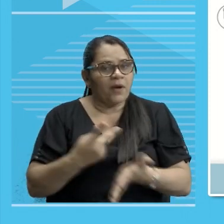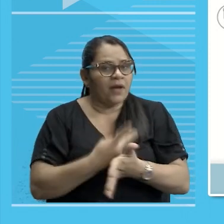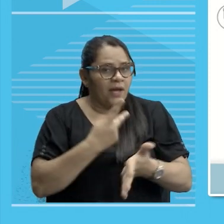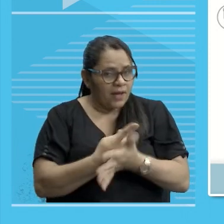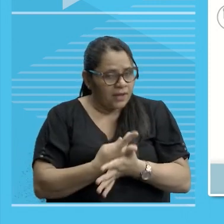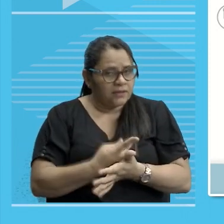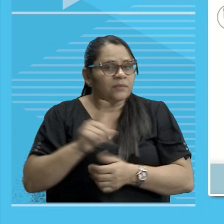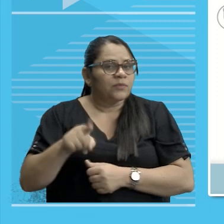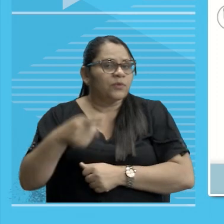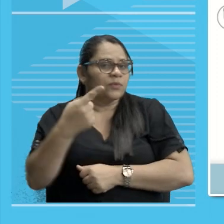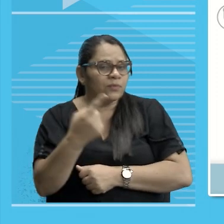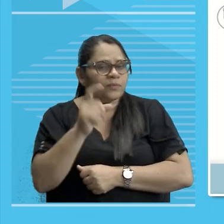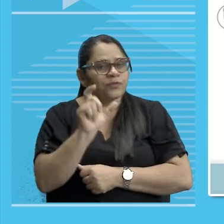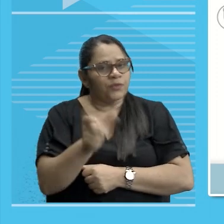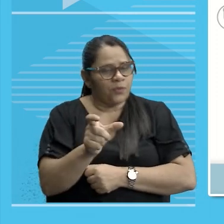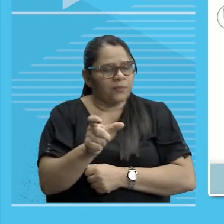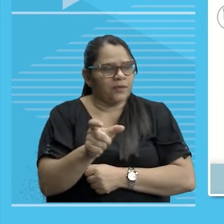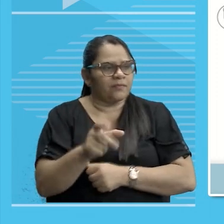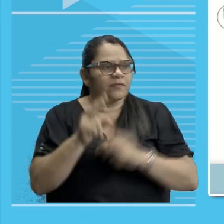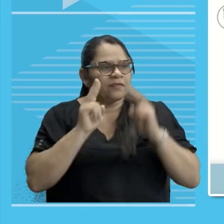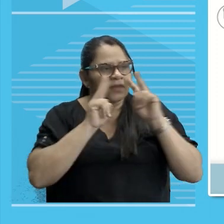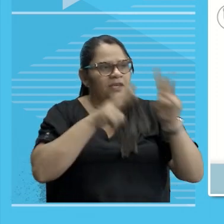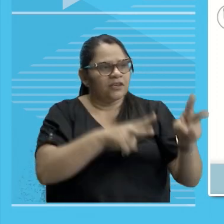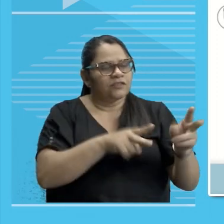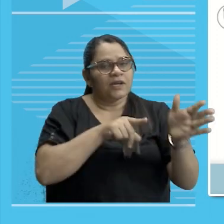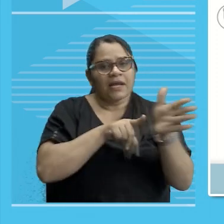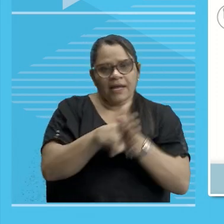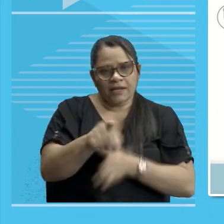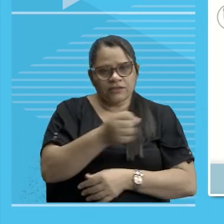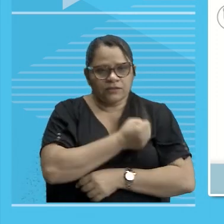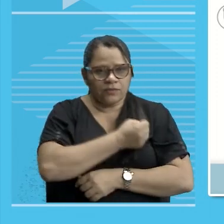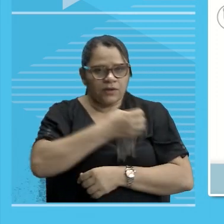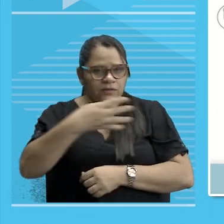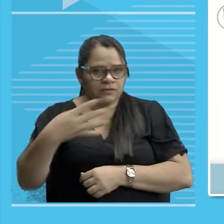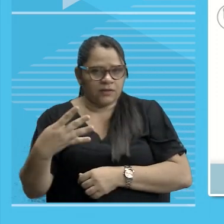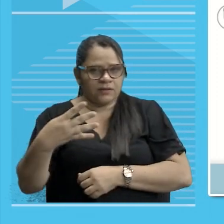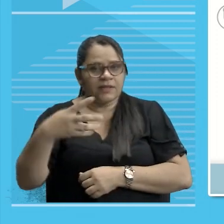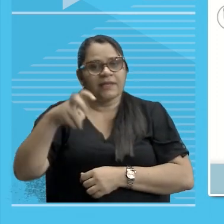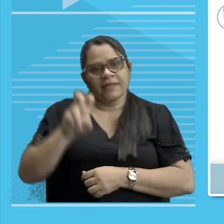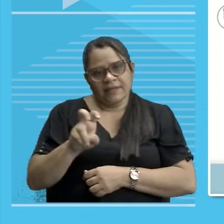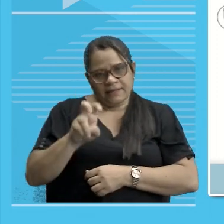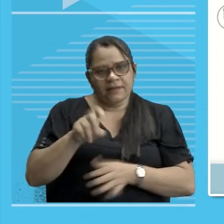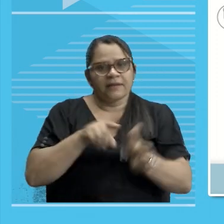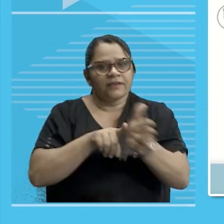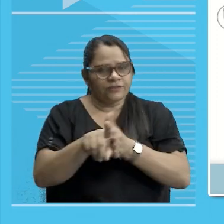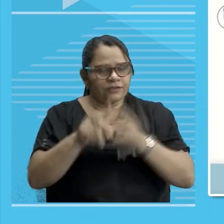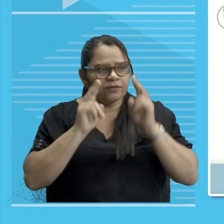alternativa ficou errado só por causa disso não vamos para quarta e quinta questão